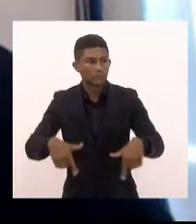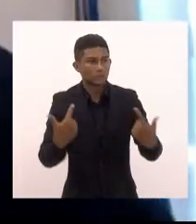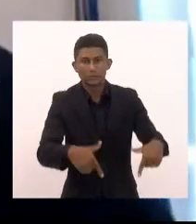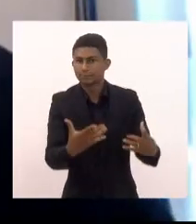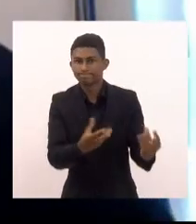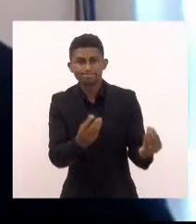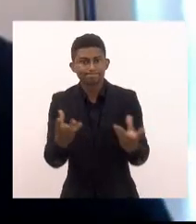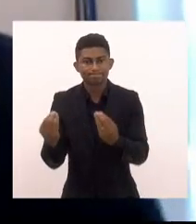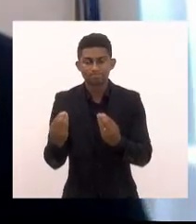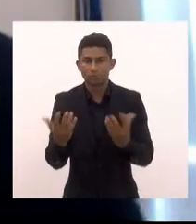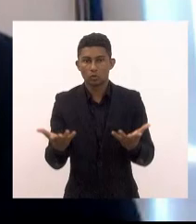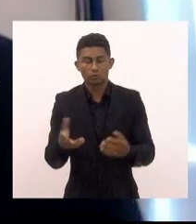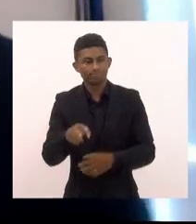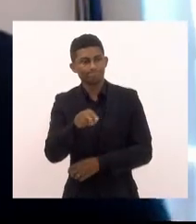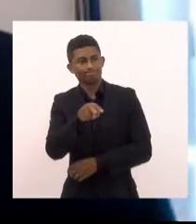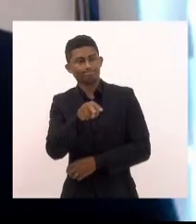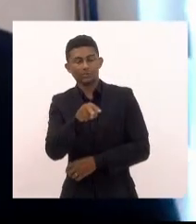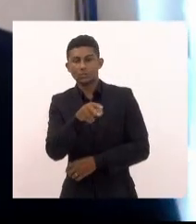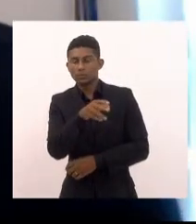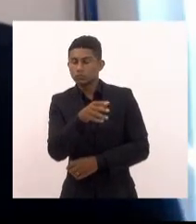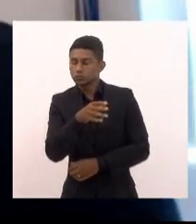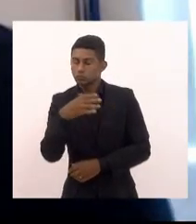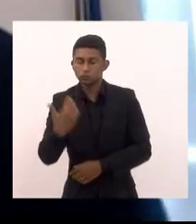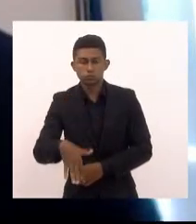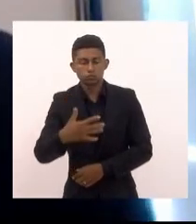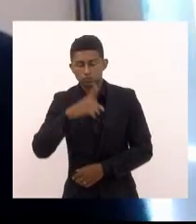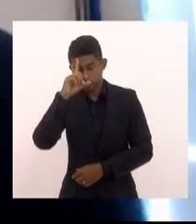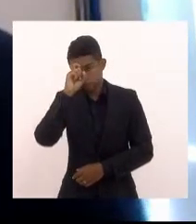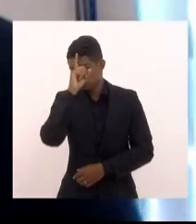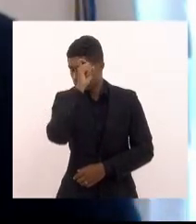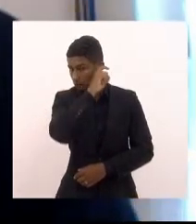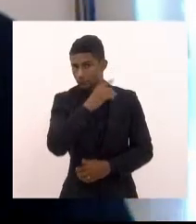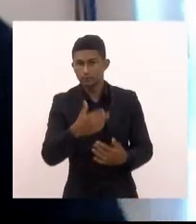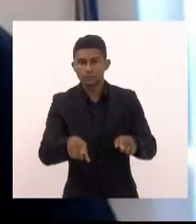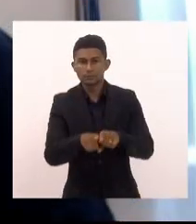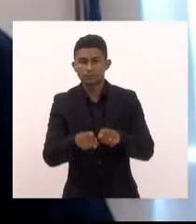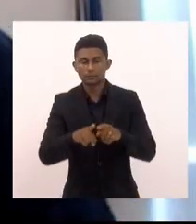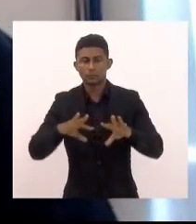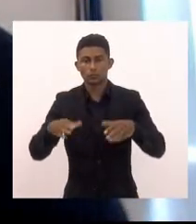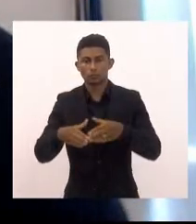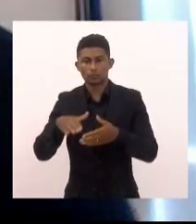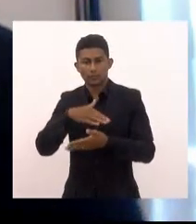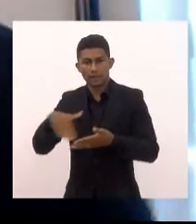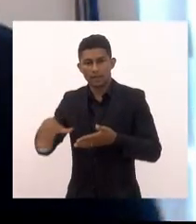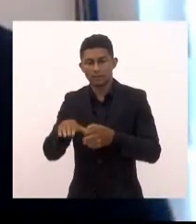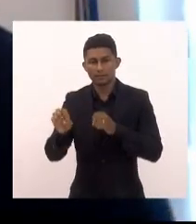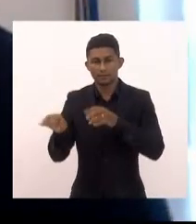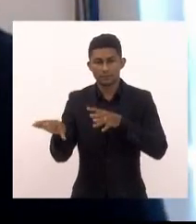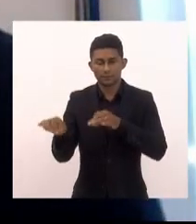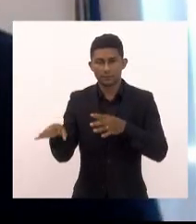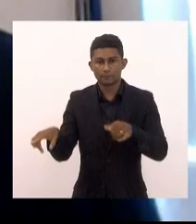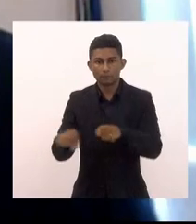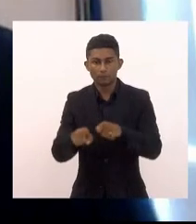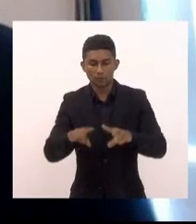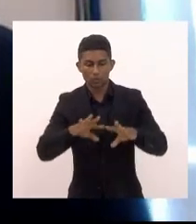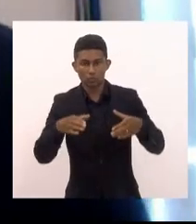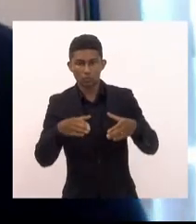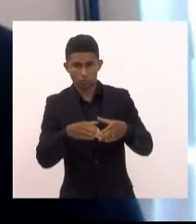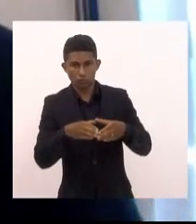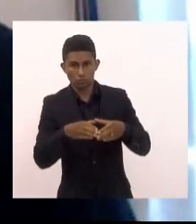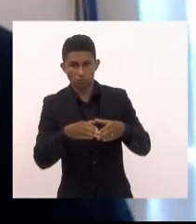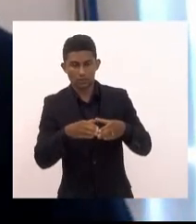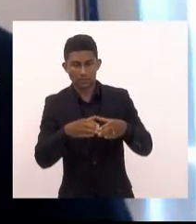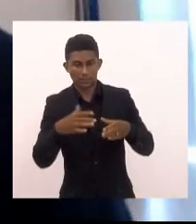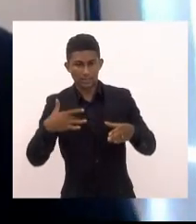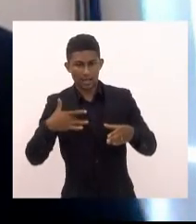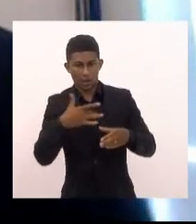grave. Além disso, está muito evidente que a Secretaria de Educação e a Secretaria de Estado de Saúde não estão fazendo